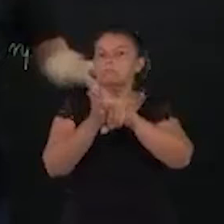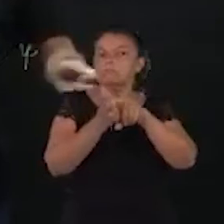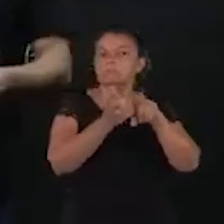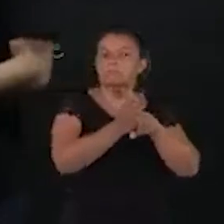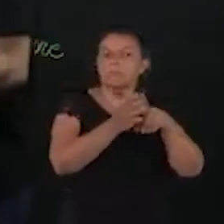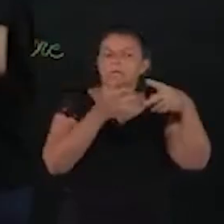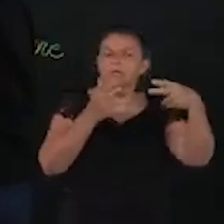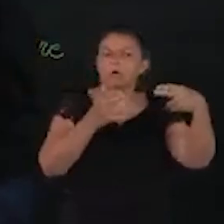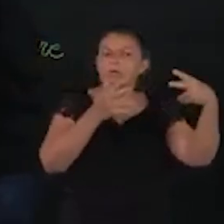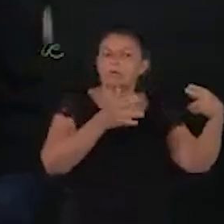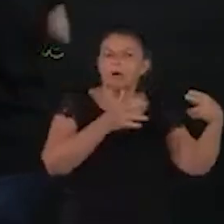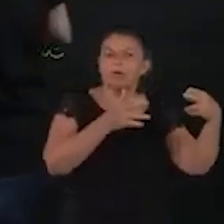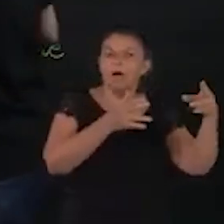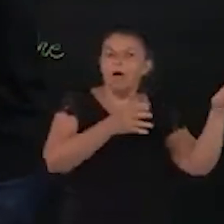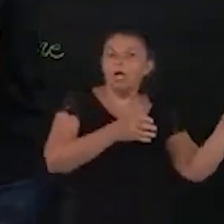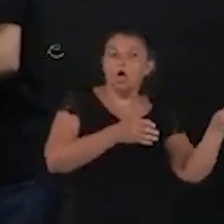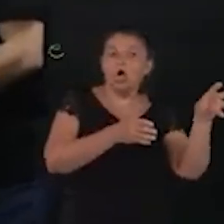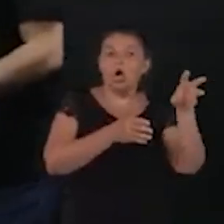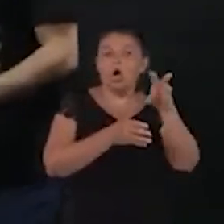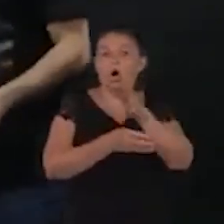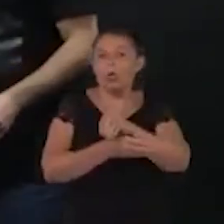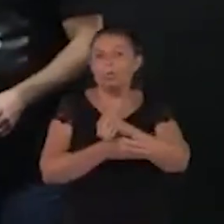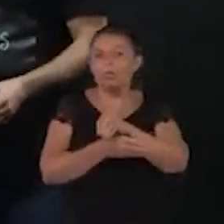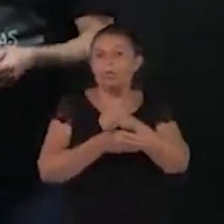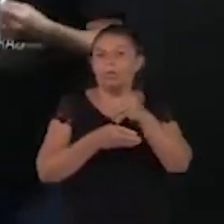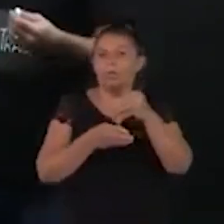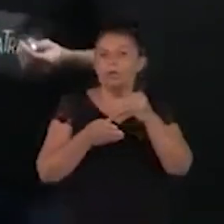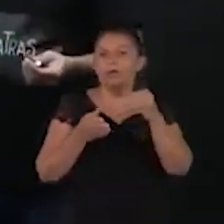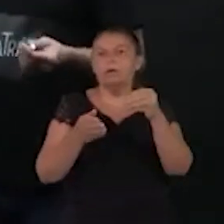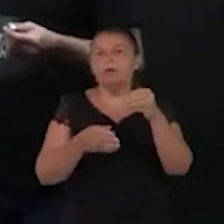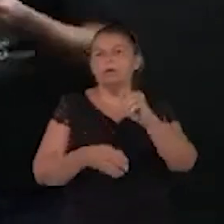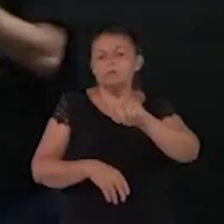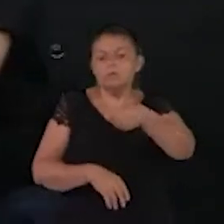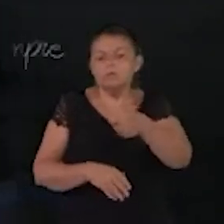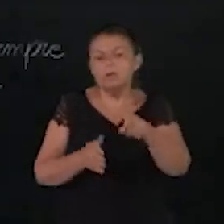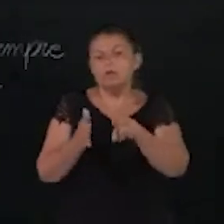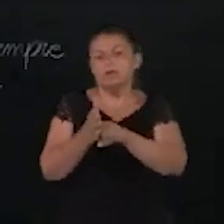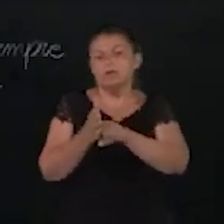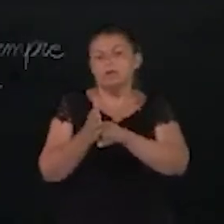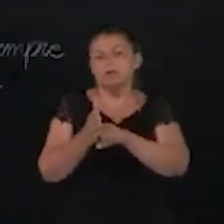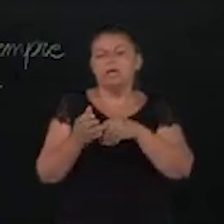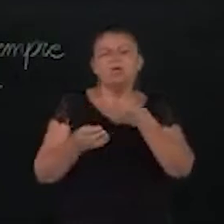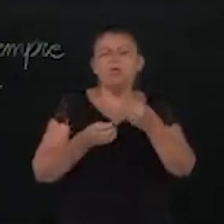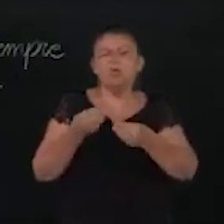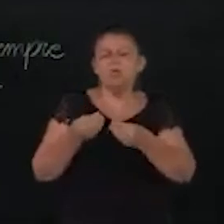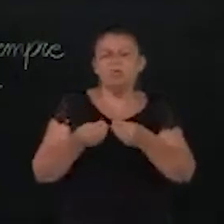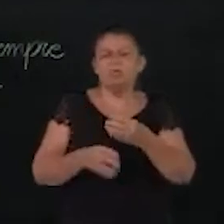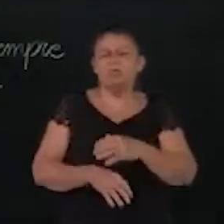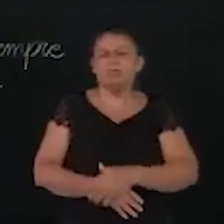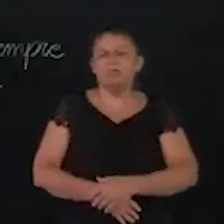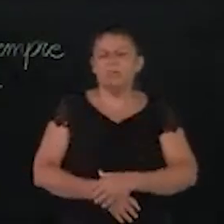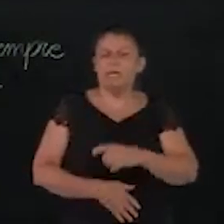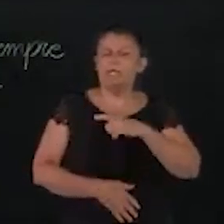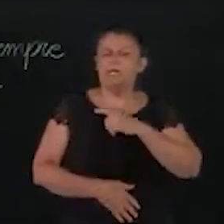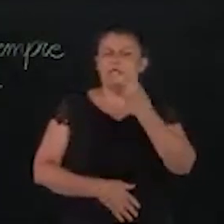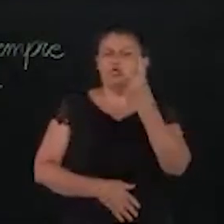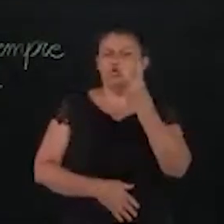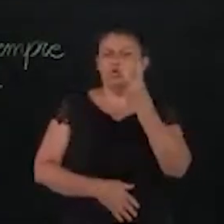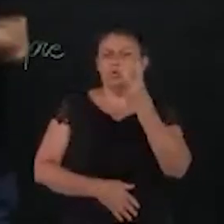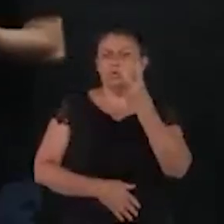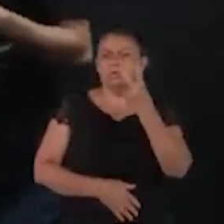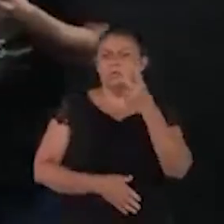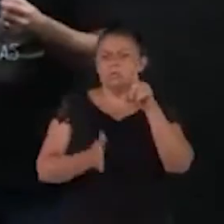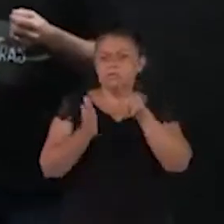repete o sinal. É isso que está dizendo aqui essa frase. Como assim, professor? Se eu tenho os dois